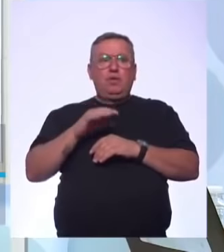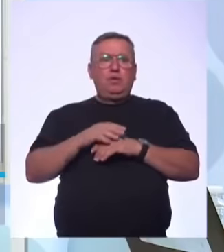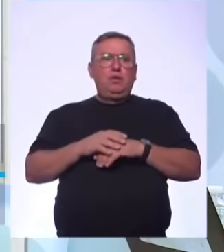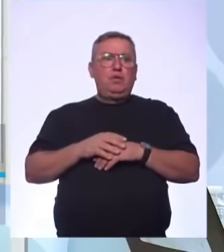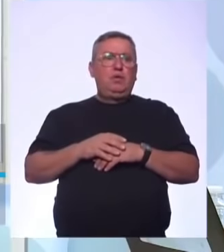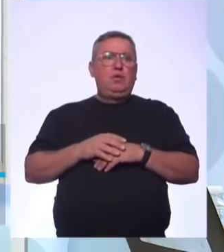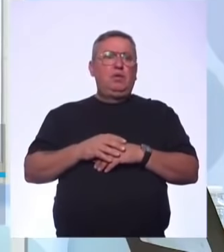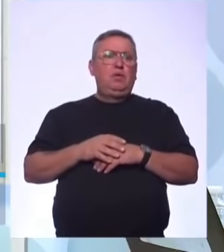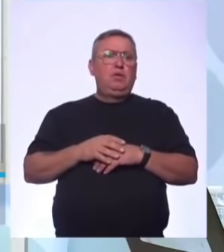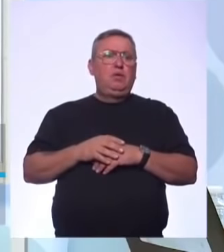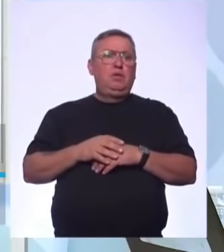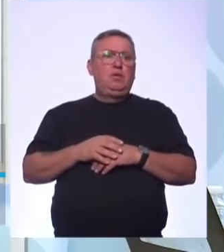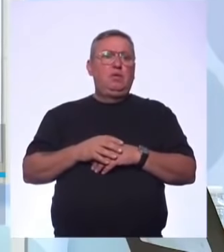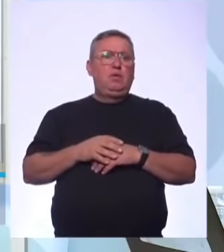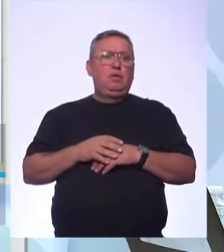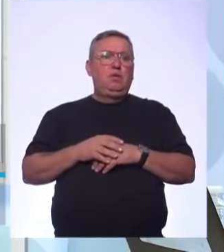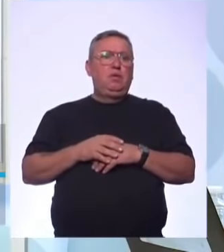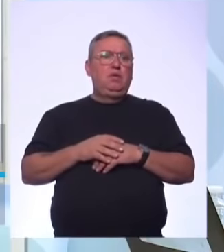ó.